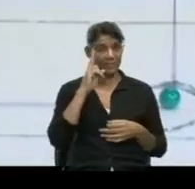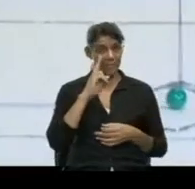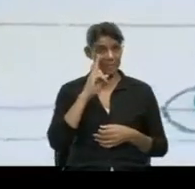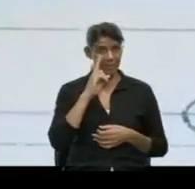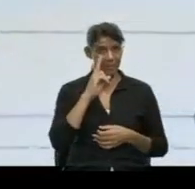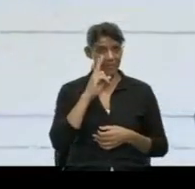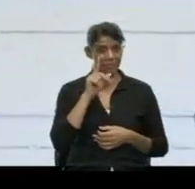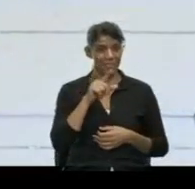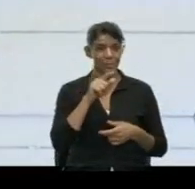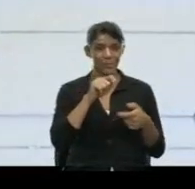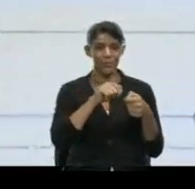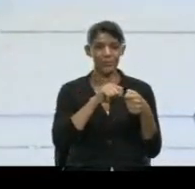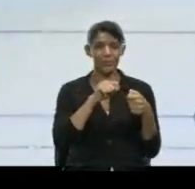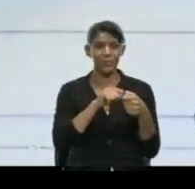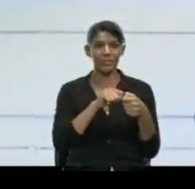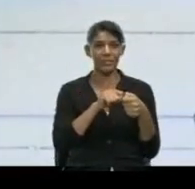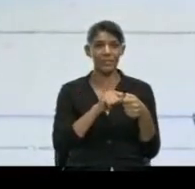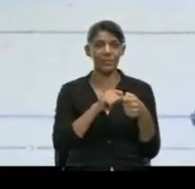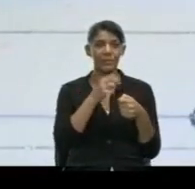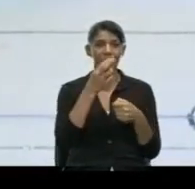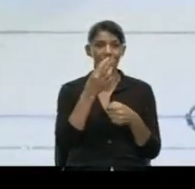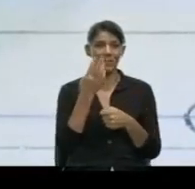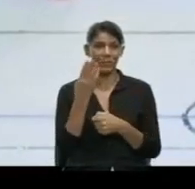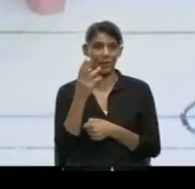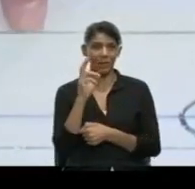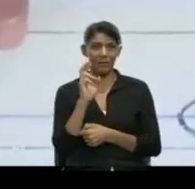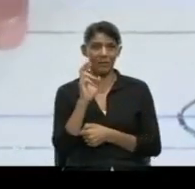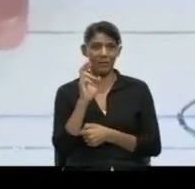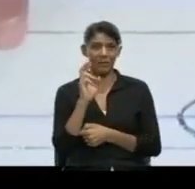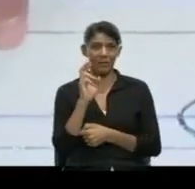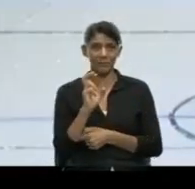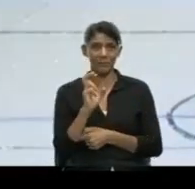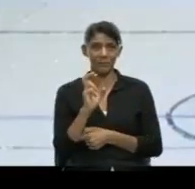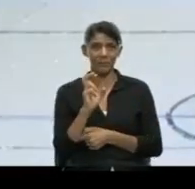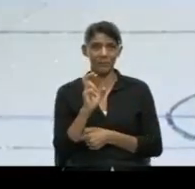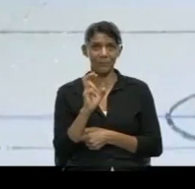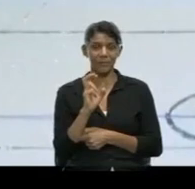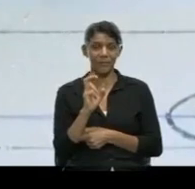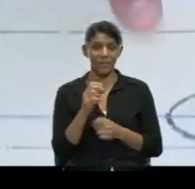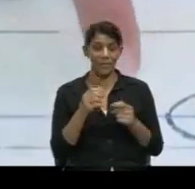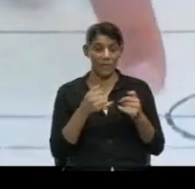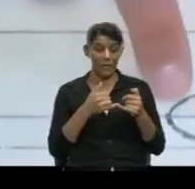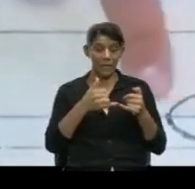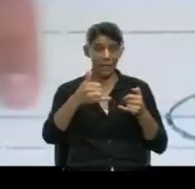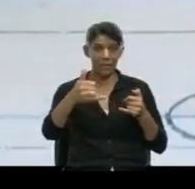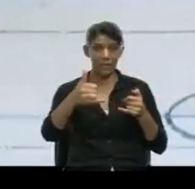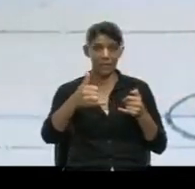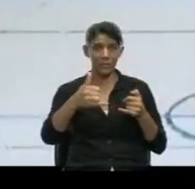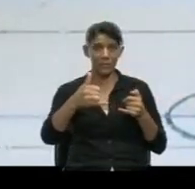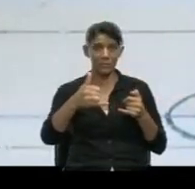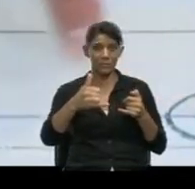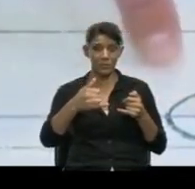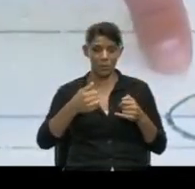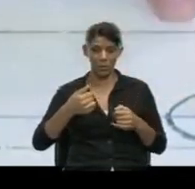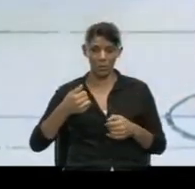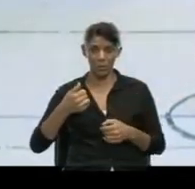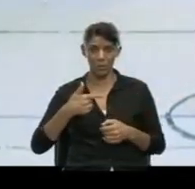nosso esquadro que a gente fez o 3, 4, 5? Essa linha aqui. Então, a gente puxou